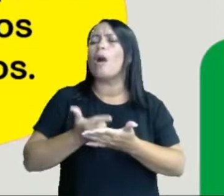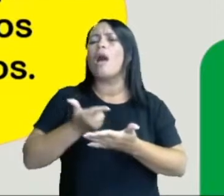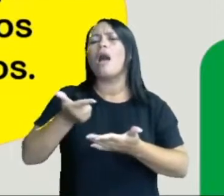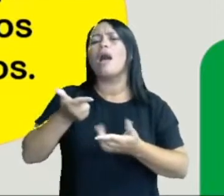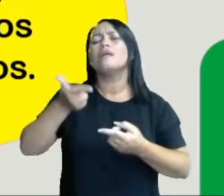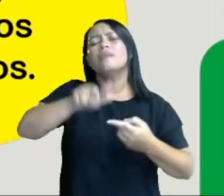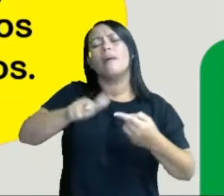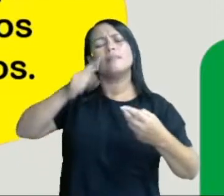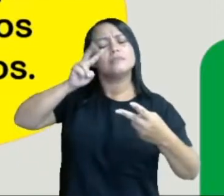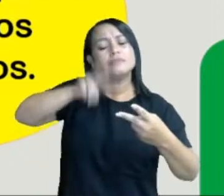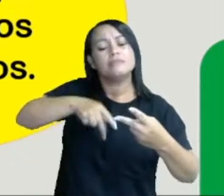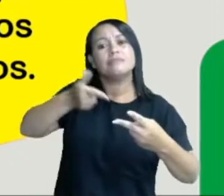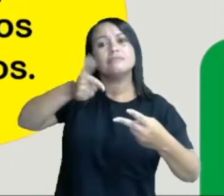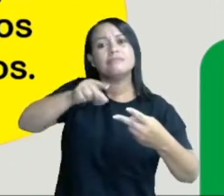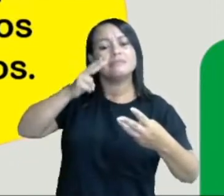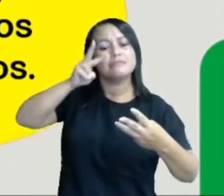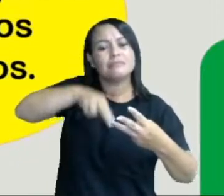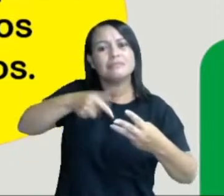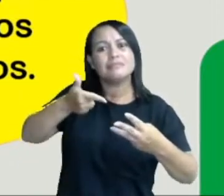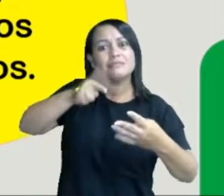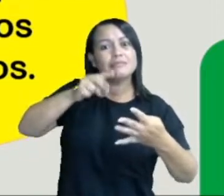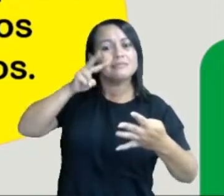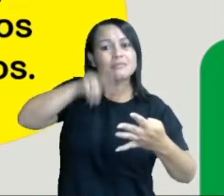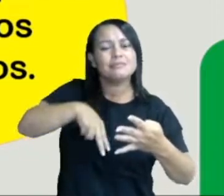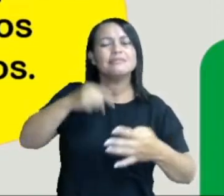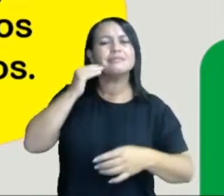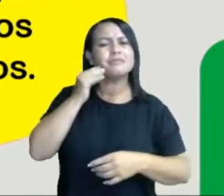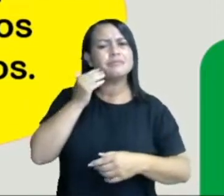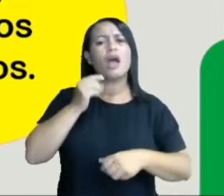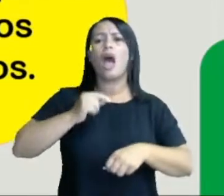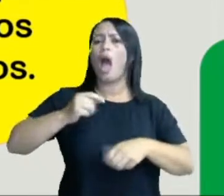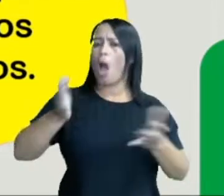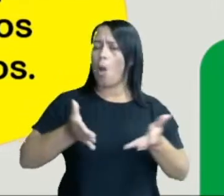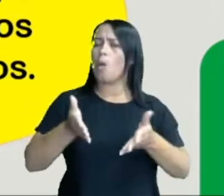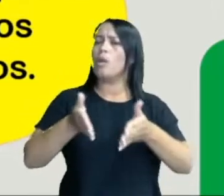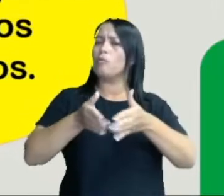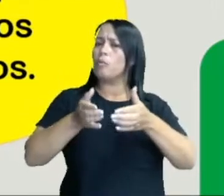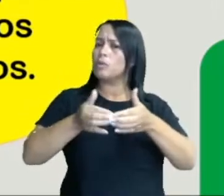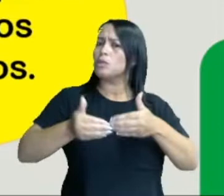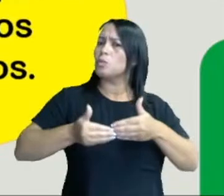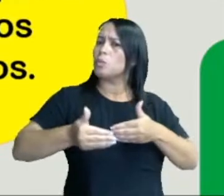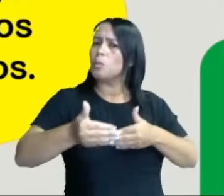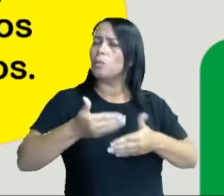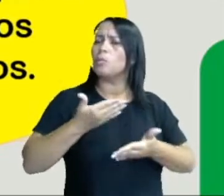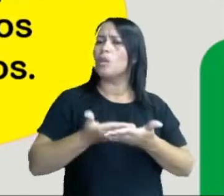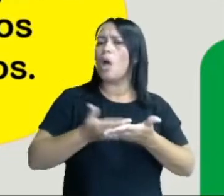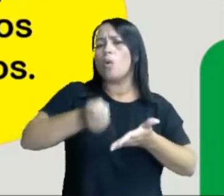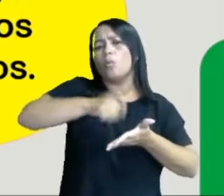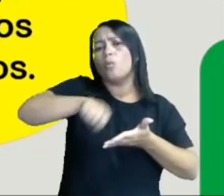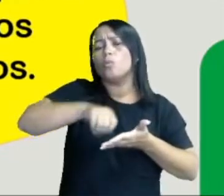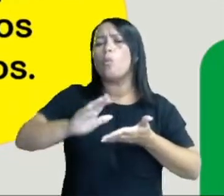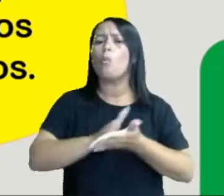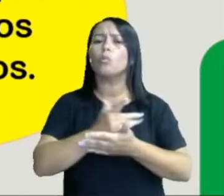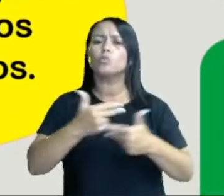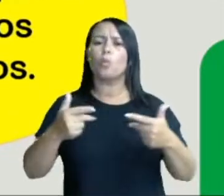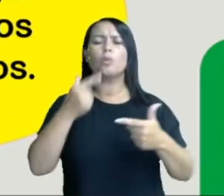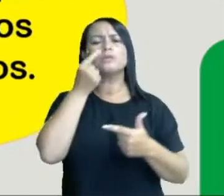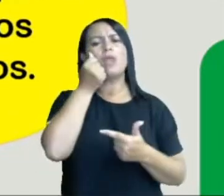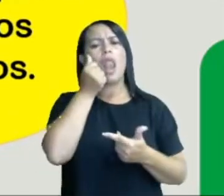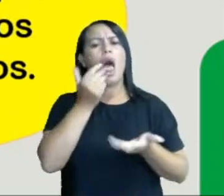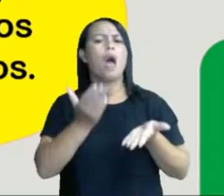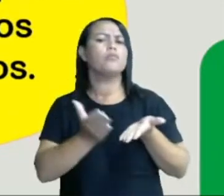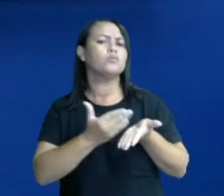conteúdos estudados. Durante a nossa aula, eu vou pedir que vocês anotem algumas coisas, tá certo? Então é bom separar aí um lápis,